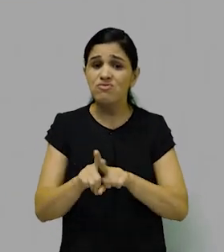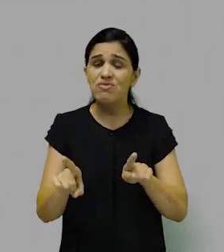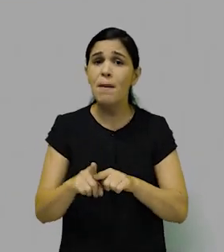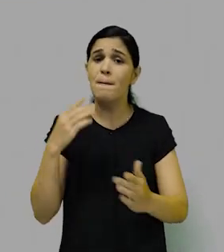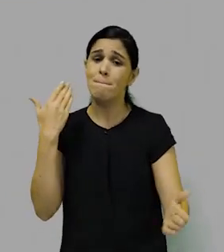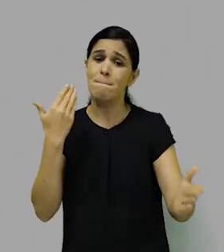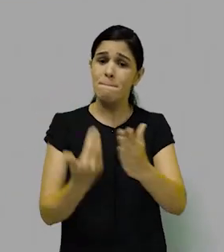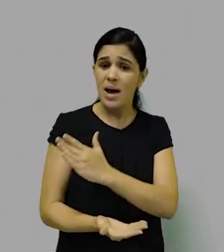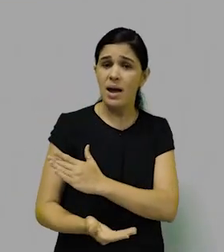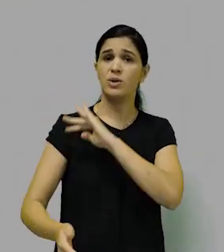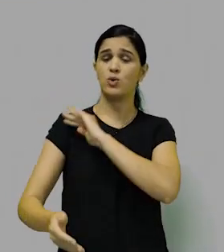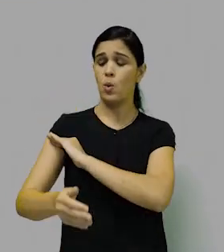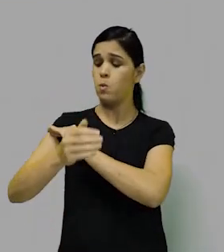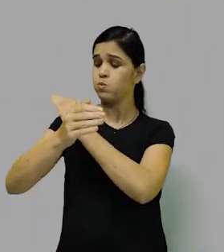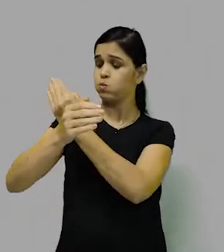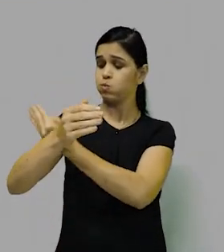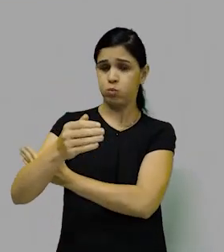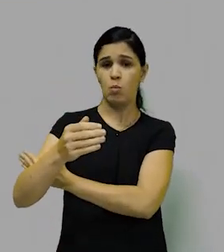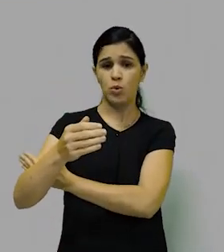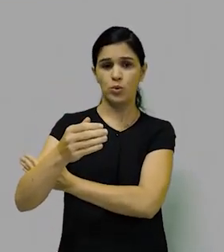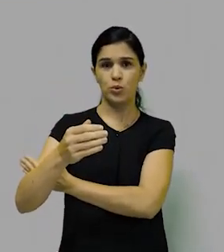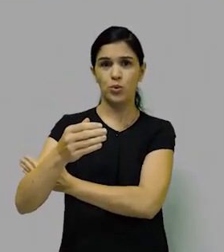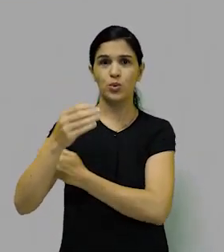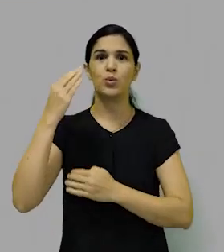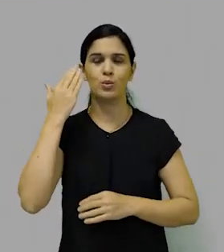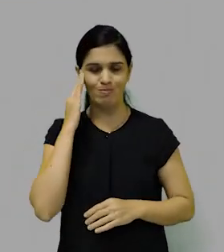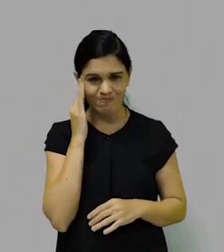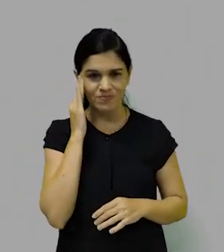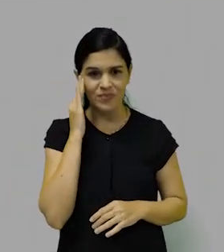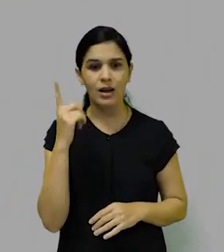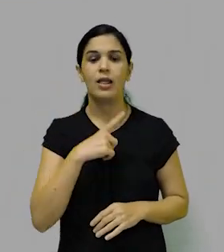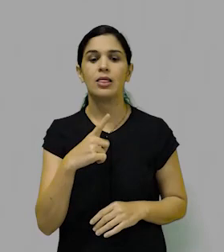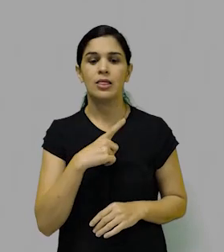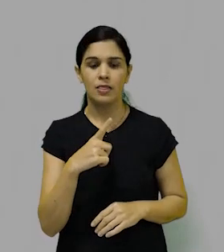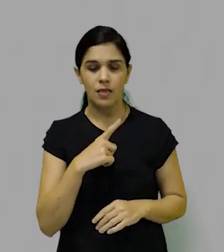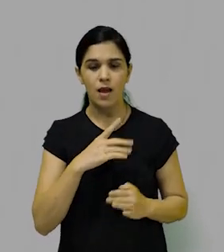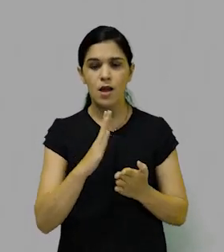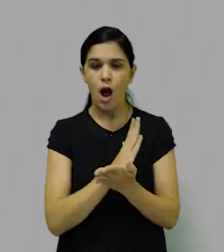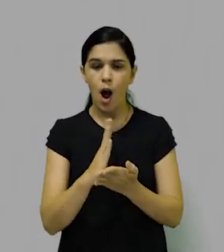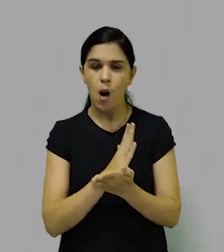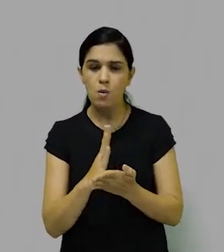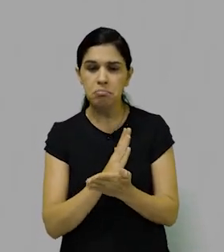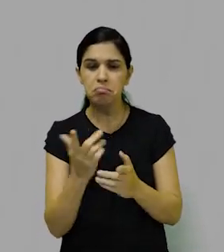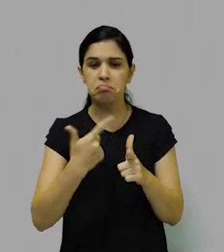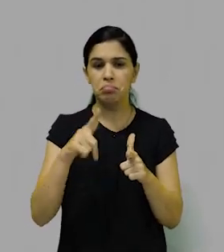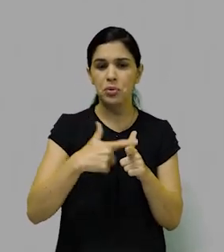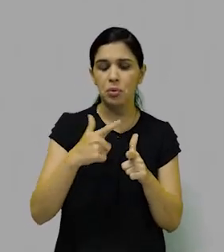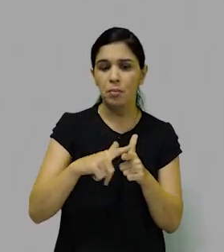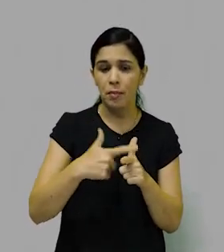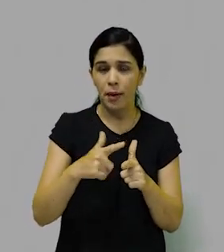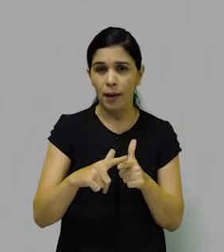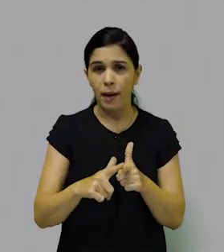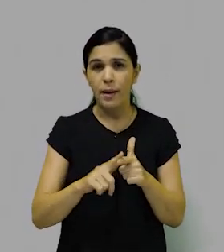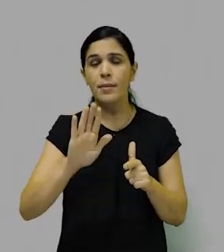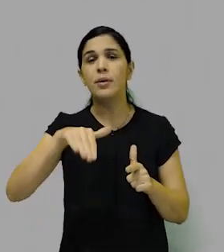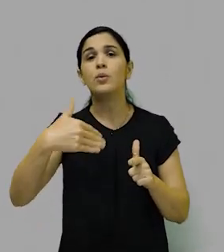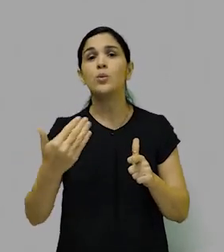que é o peso dividido pela altura ao quadrado, vai dar lá abaixo de